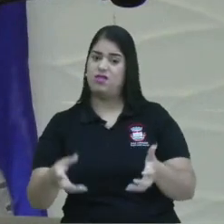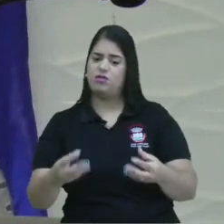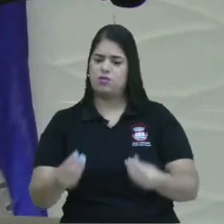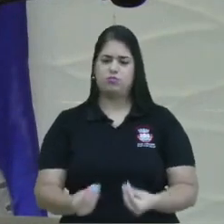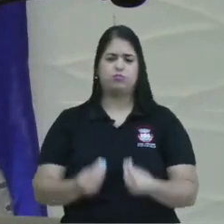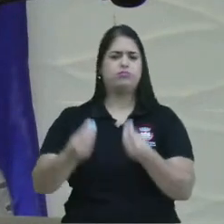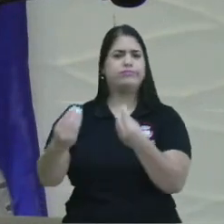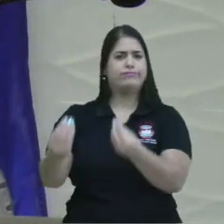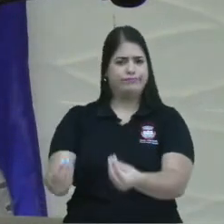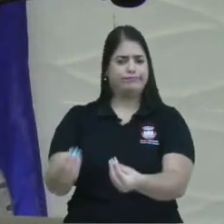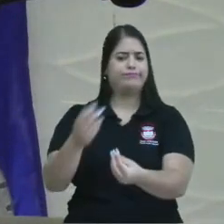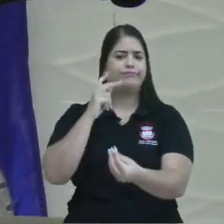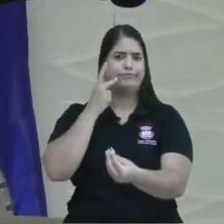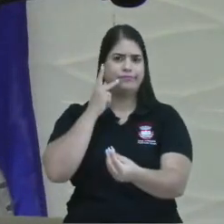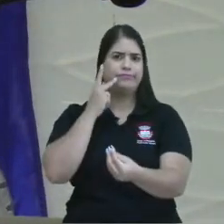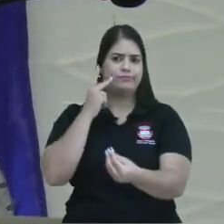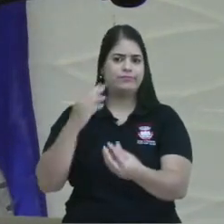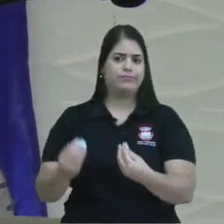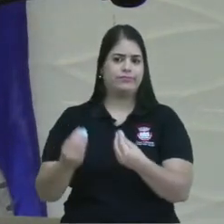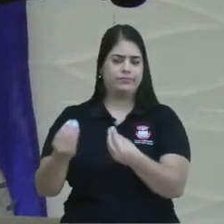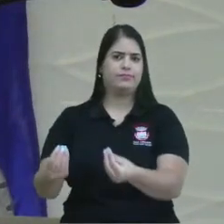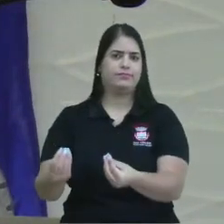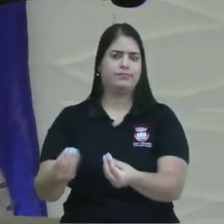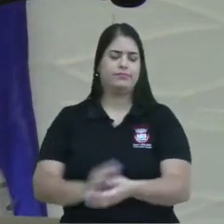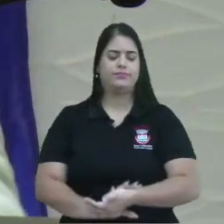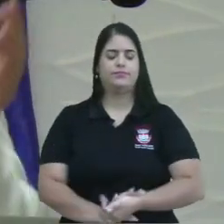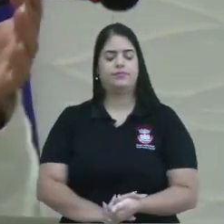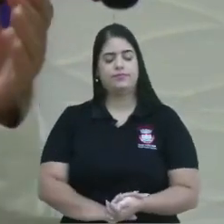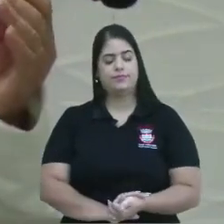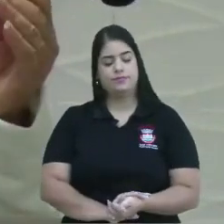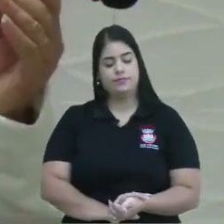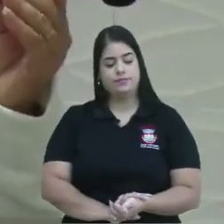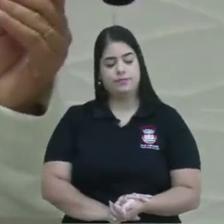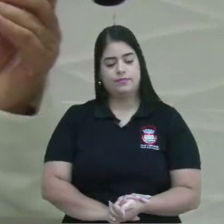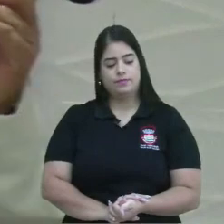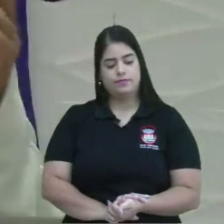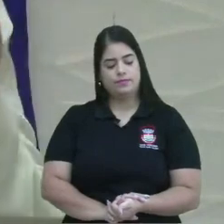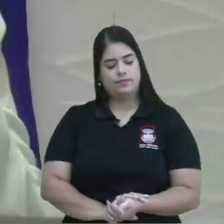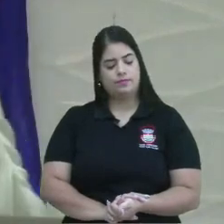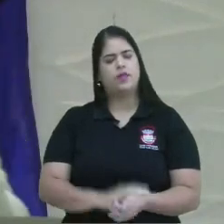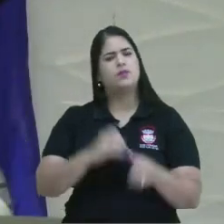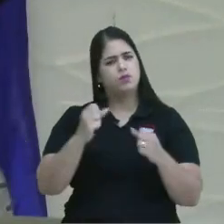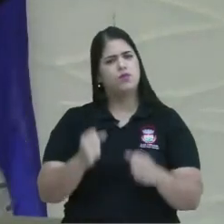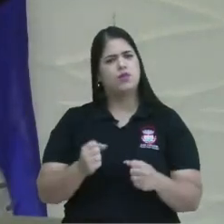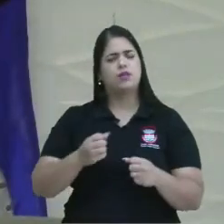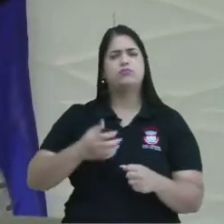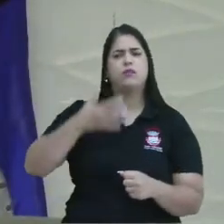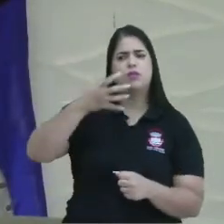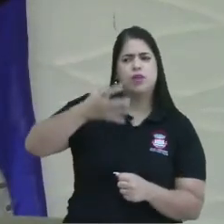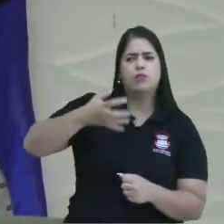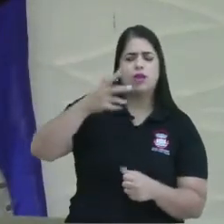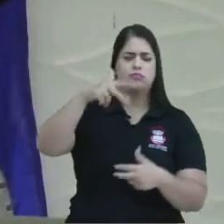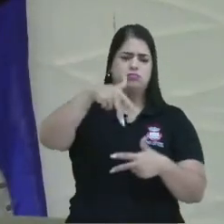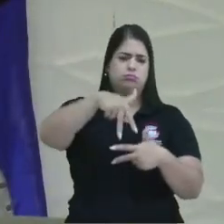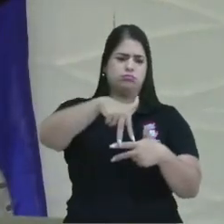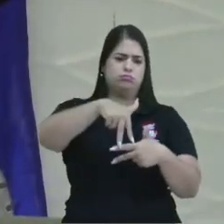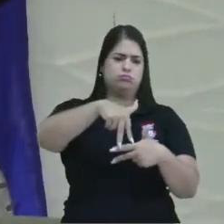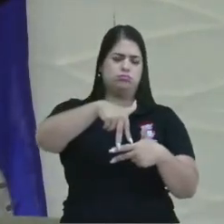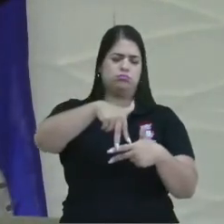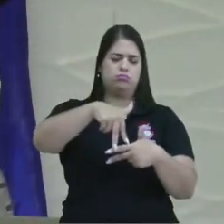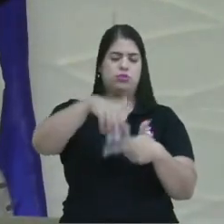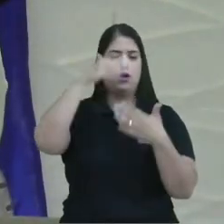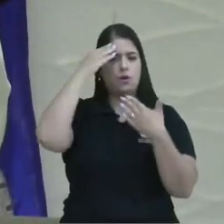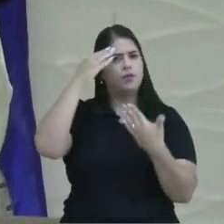três vereadores aqui do município. Ele podia falar aqui, né, na tribuna, e agradecer